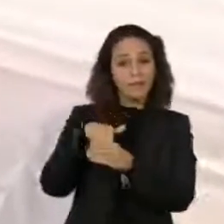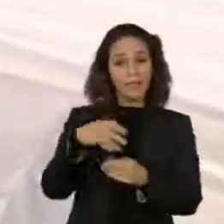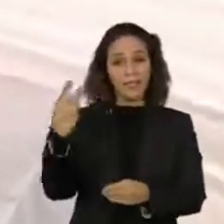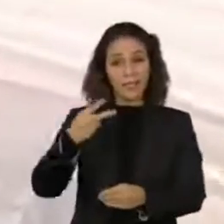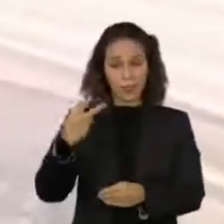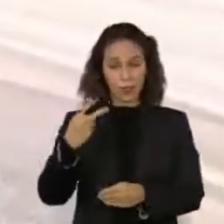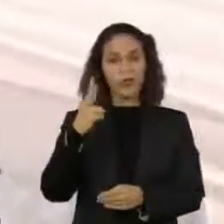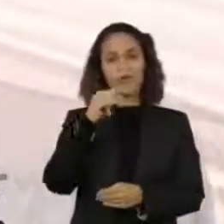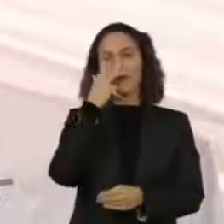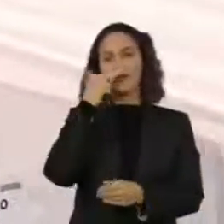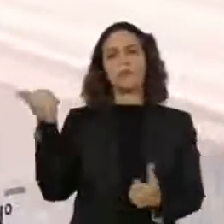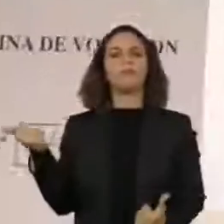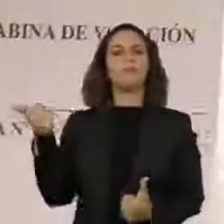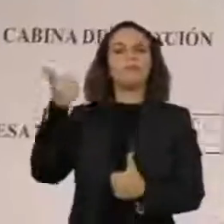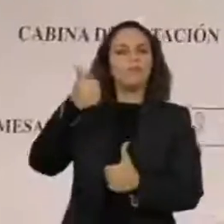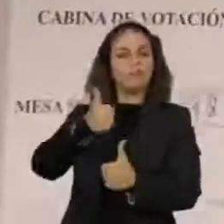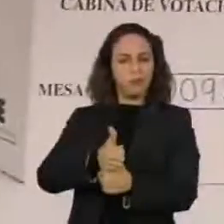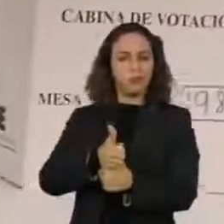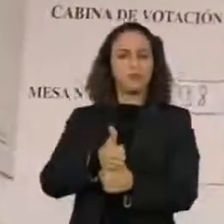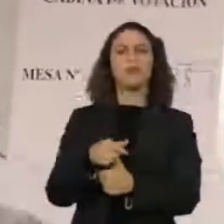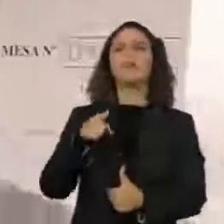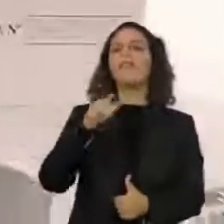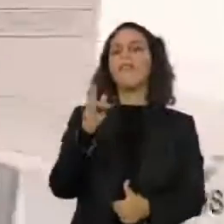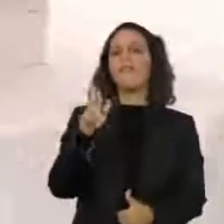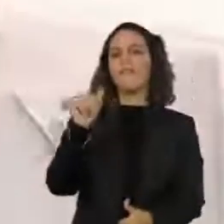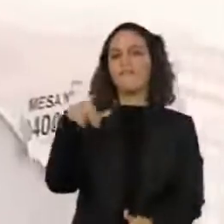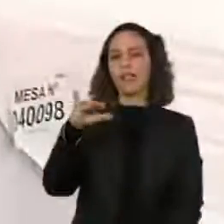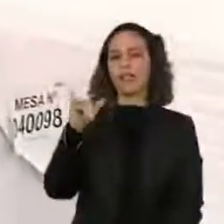sucederá ao Presidente Francisco Sá gaste em 28 de julho